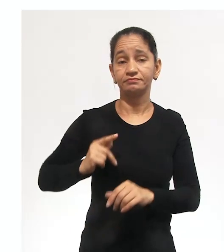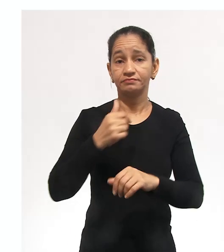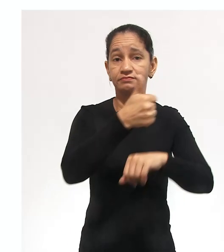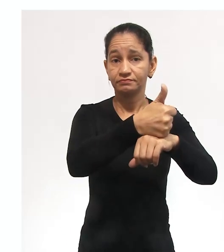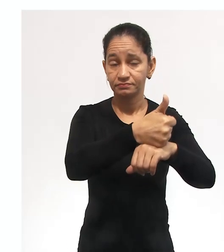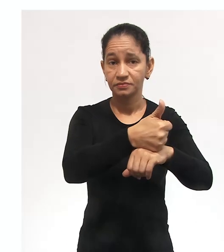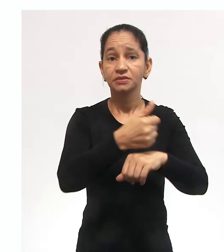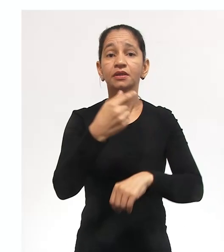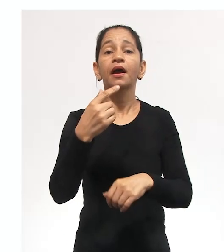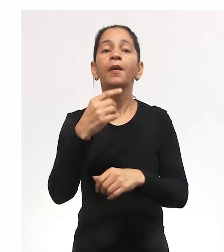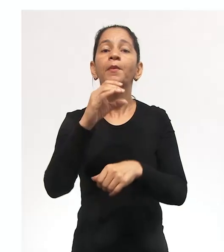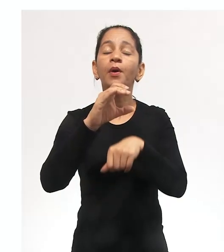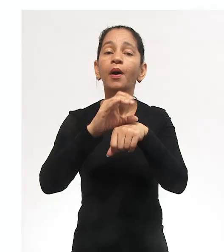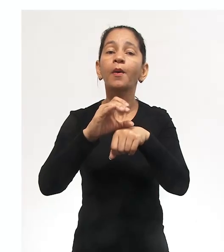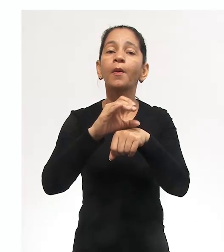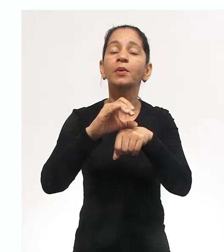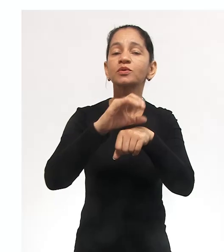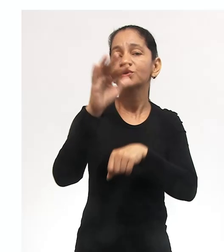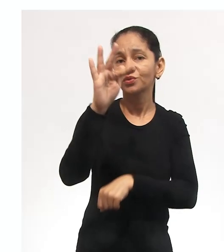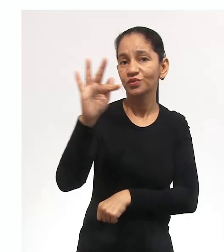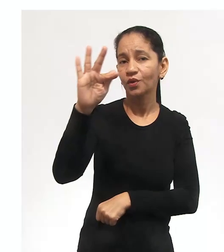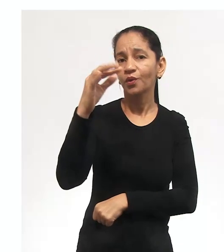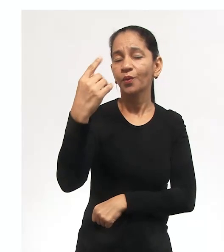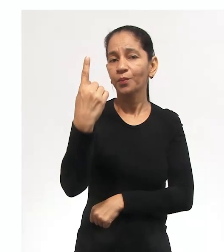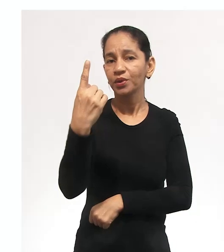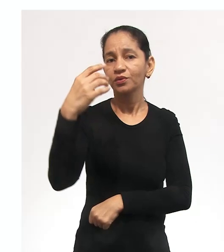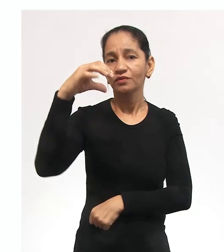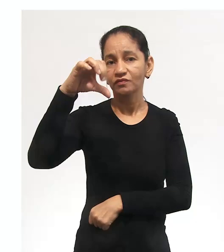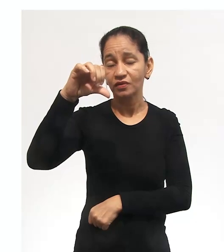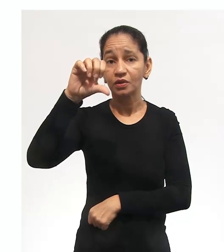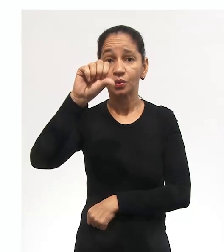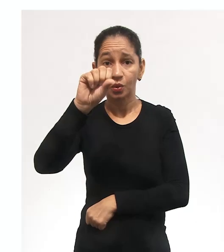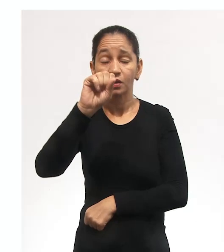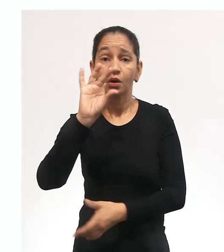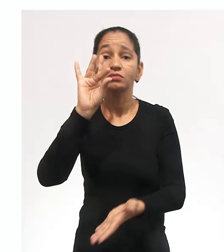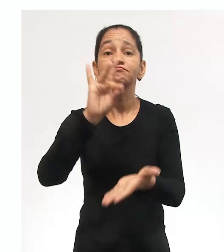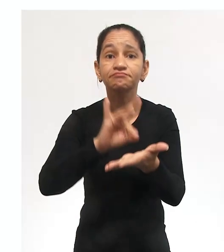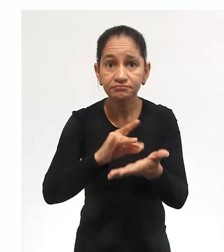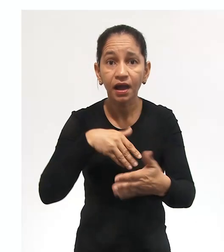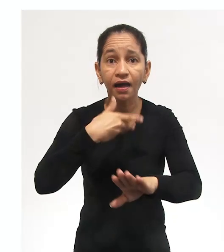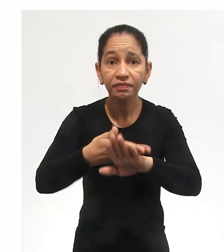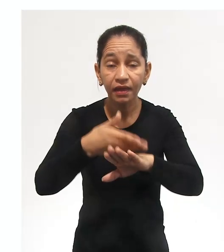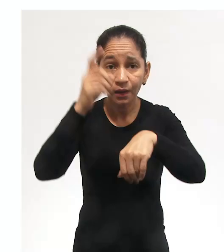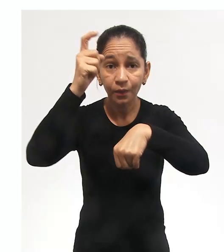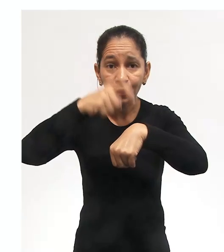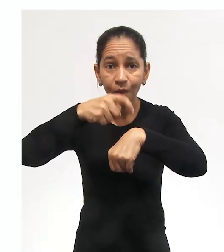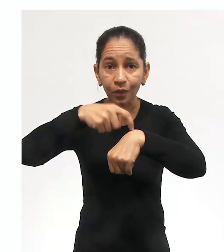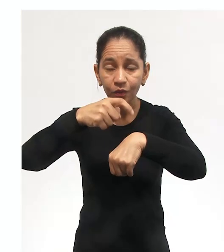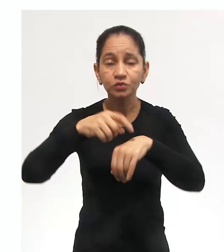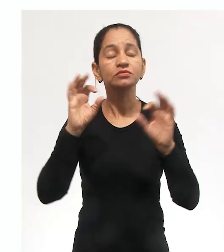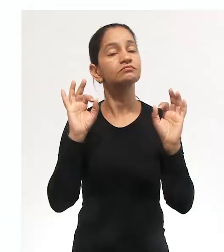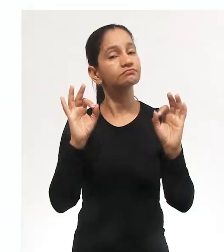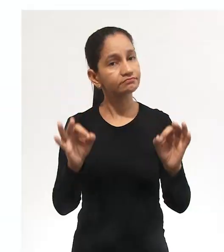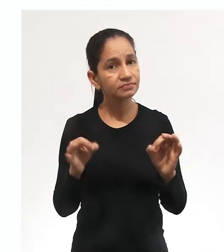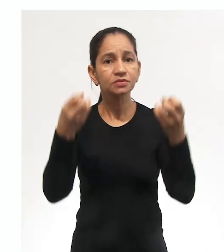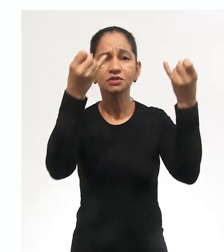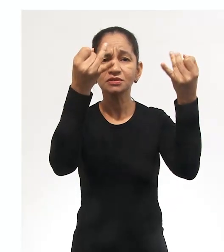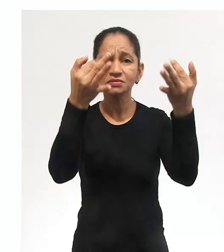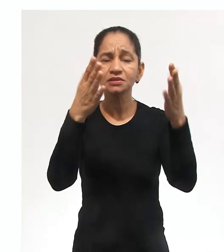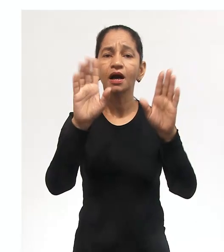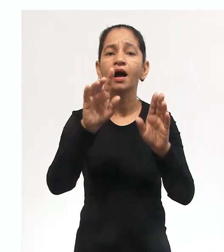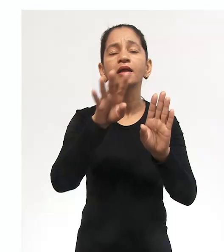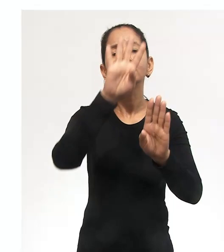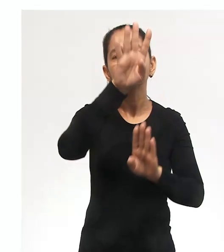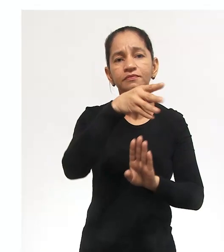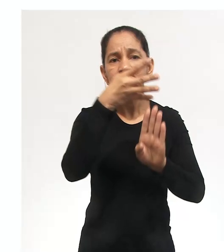de 1988, indicando, né, que é a nossa Constituição de fato. E aqui do lado estou explicando exatamente o que é a forma de governo